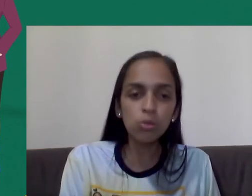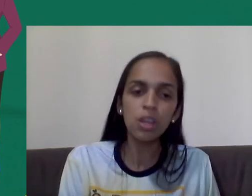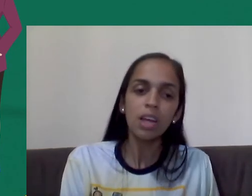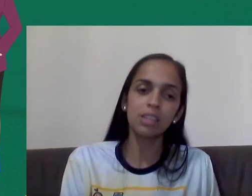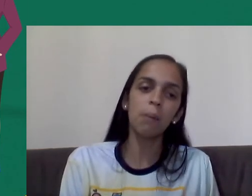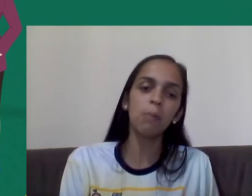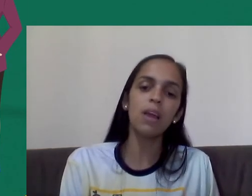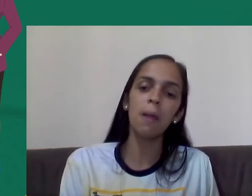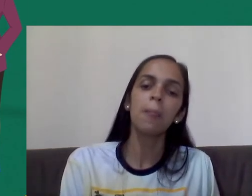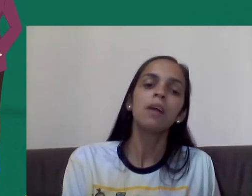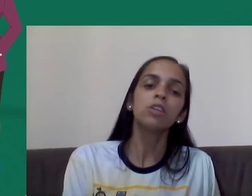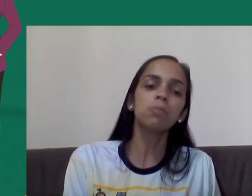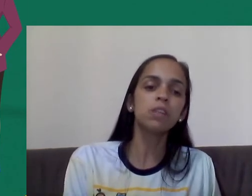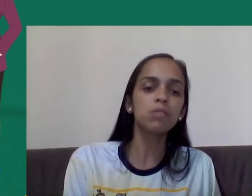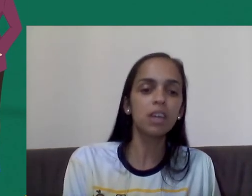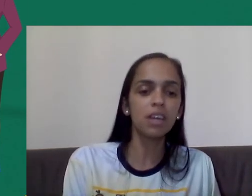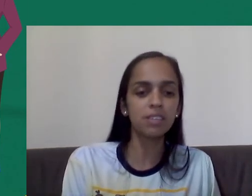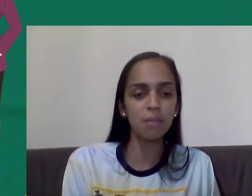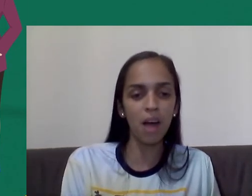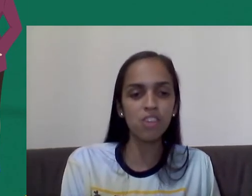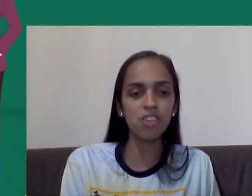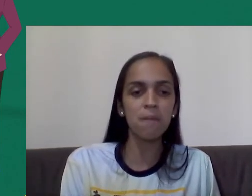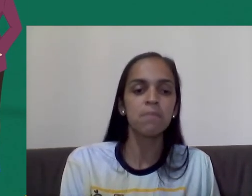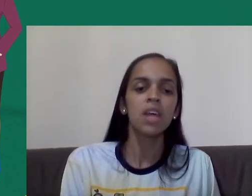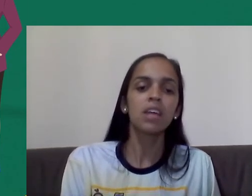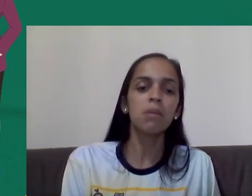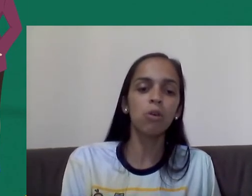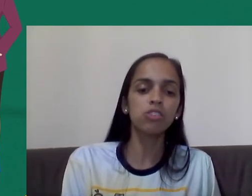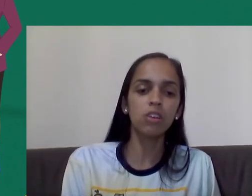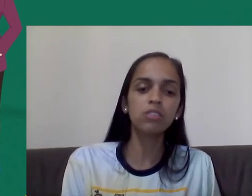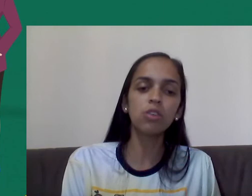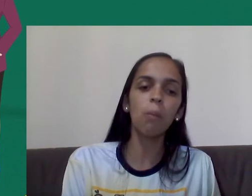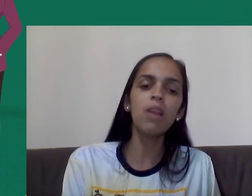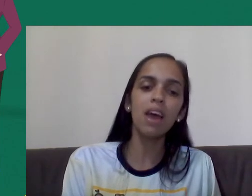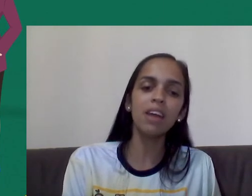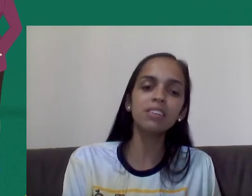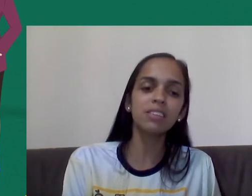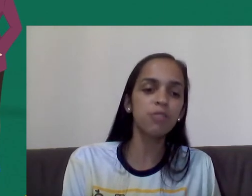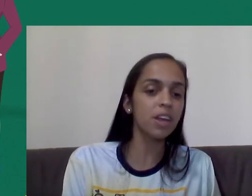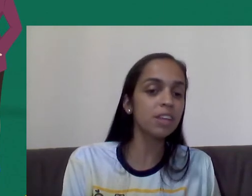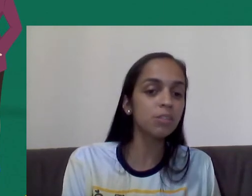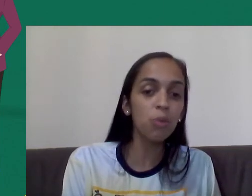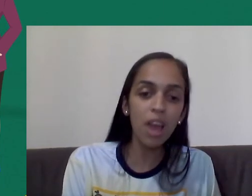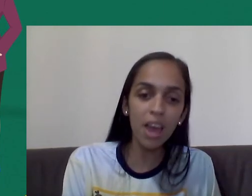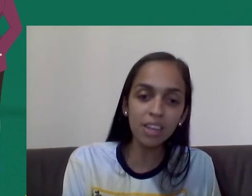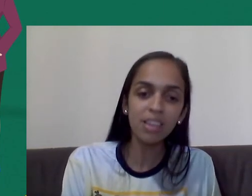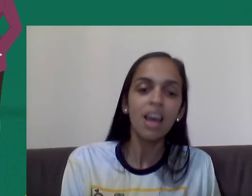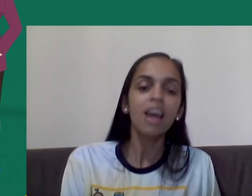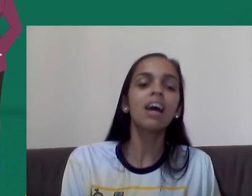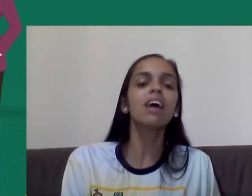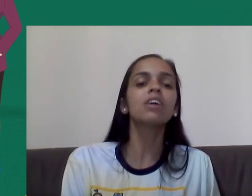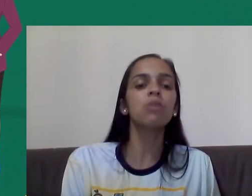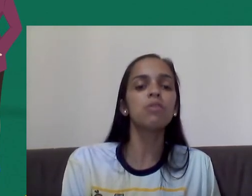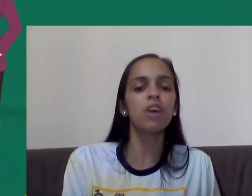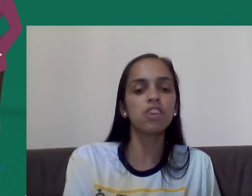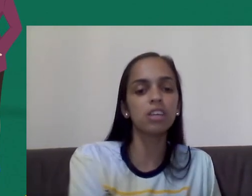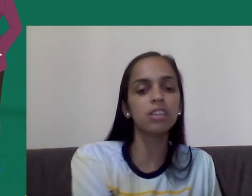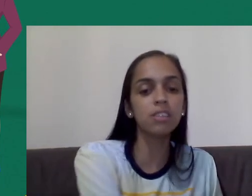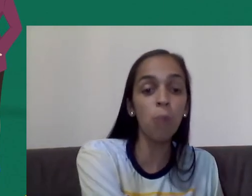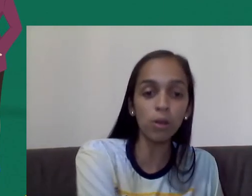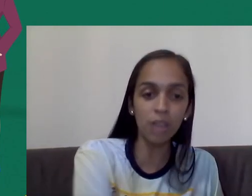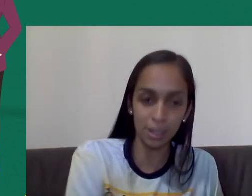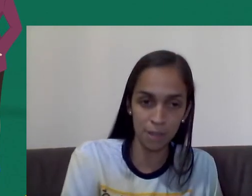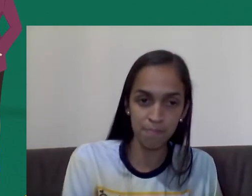direitos da mulher. Nós podemos ver aqui essa imagem que mostra, olha só, mulheres, diferentes mulheres, carregando uma faixa que